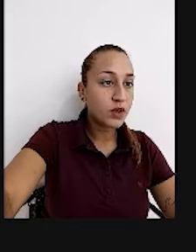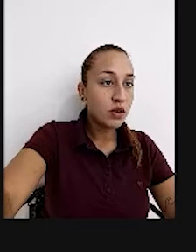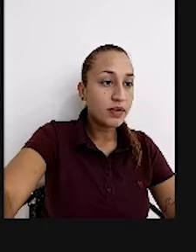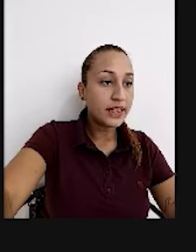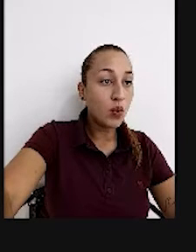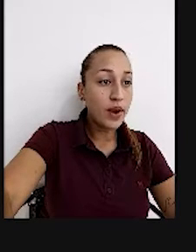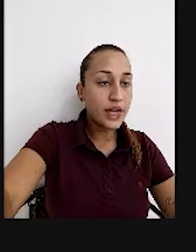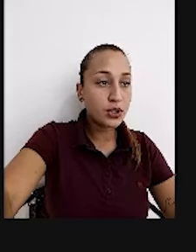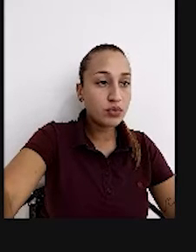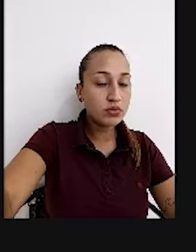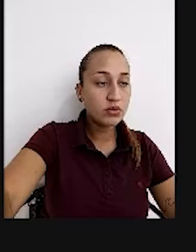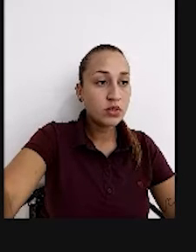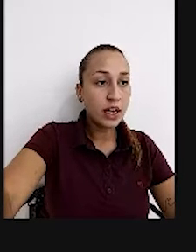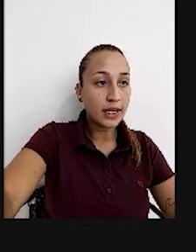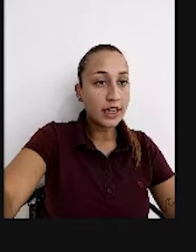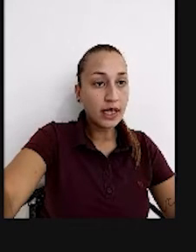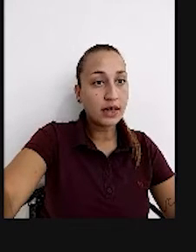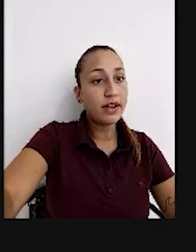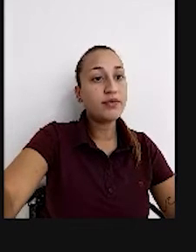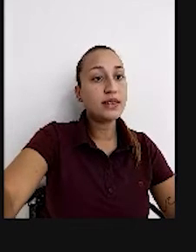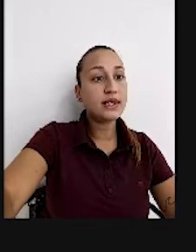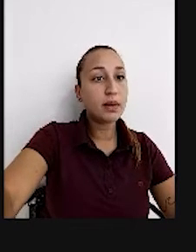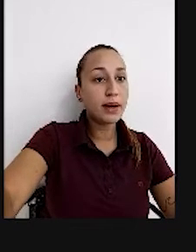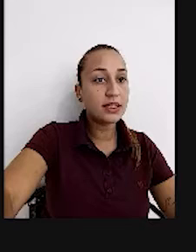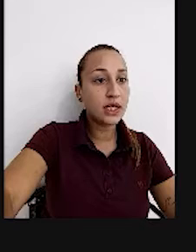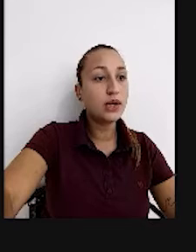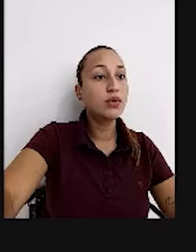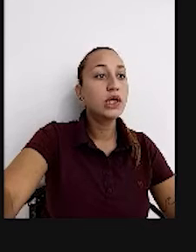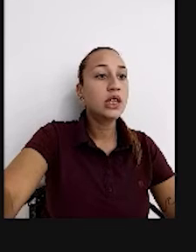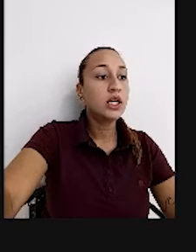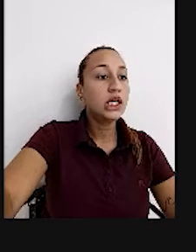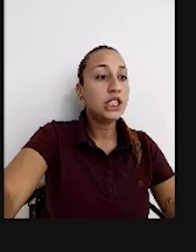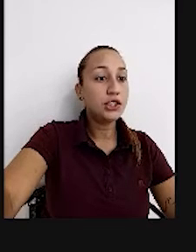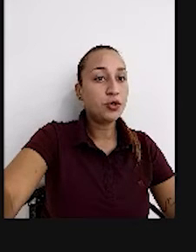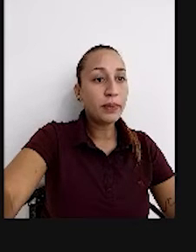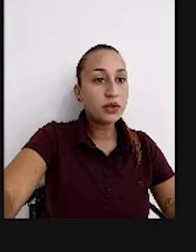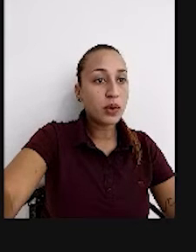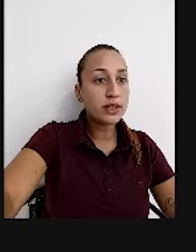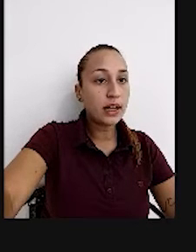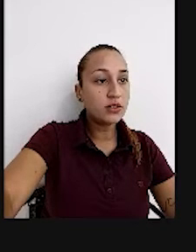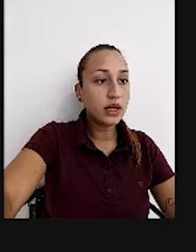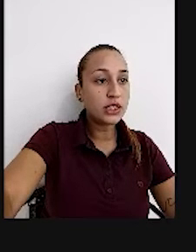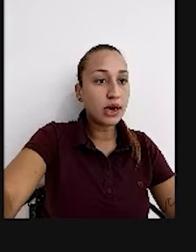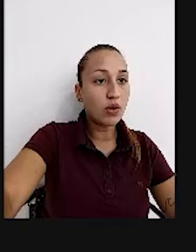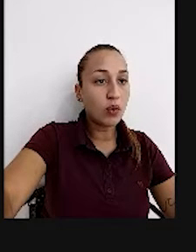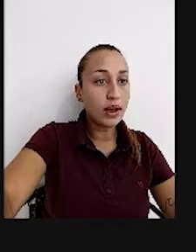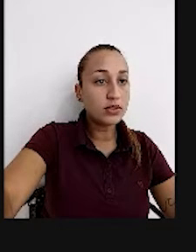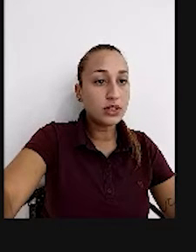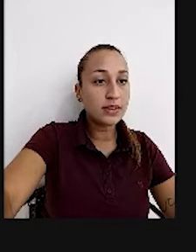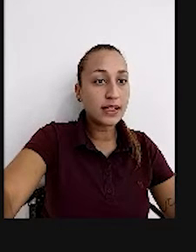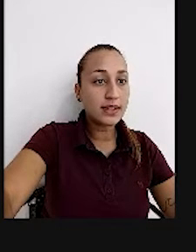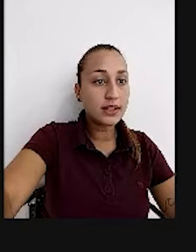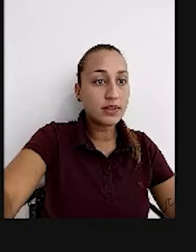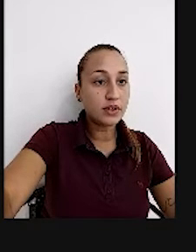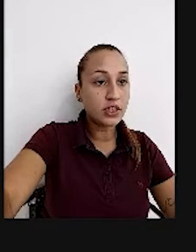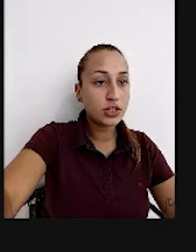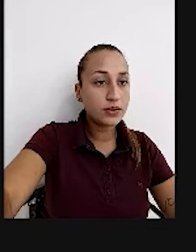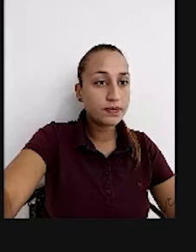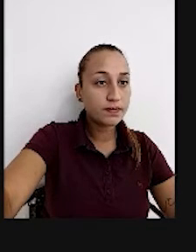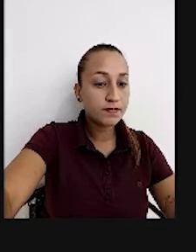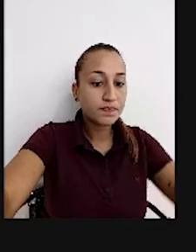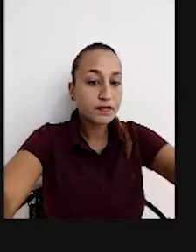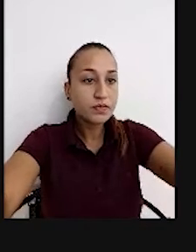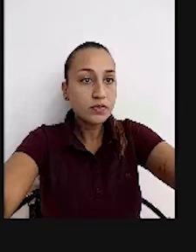pressão, vai ter um eixo aqui que vai fazer essa pressão em Newton metro quadrado, né? Já calculado de